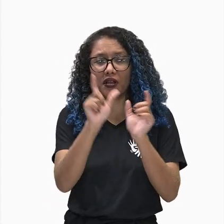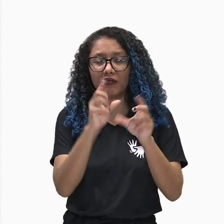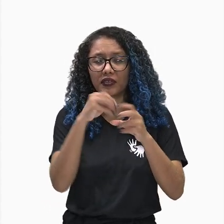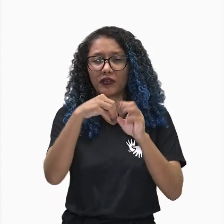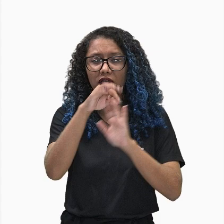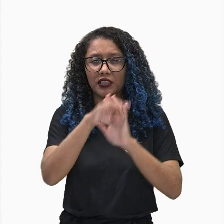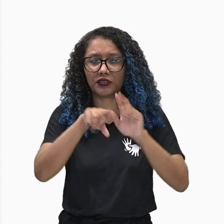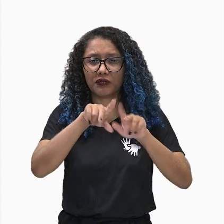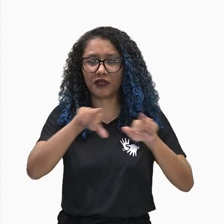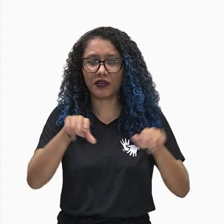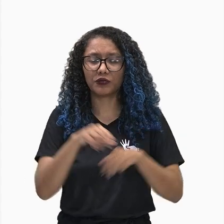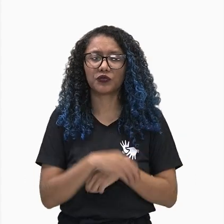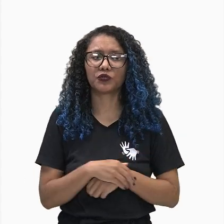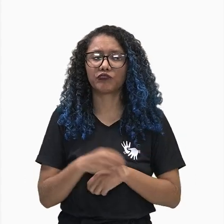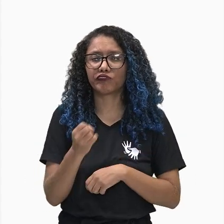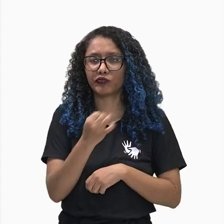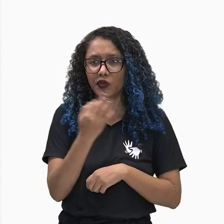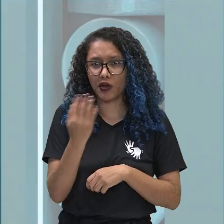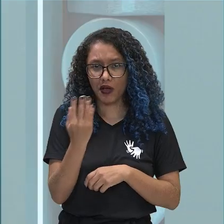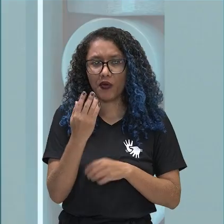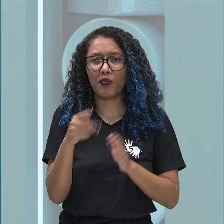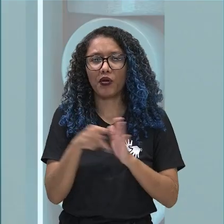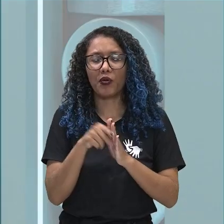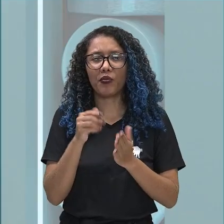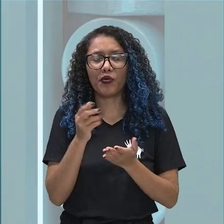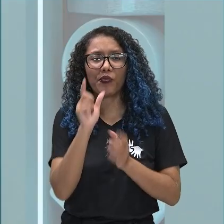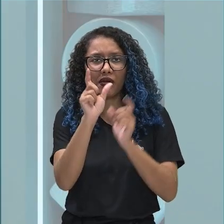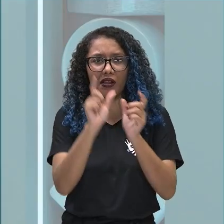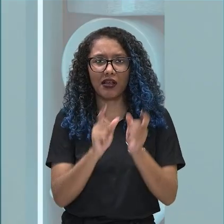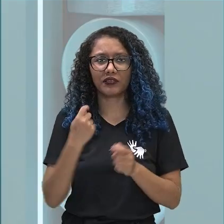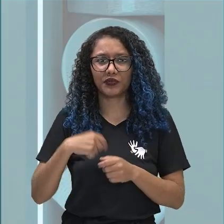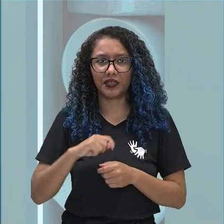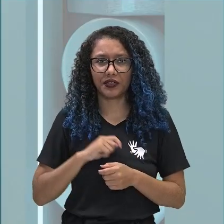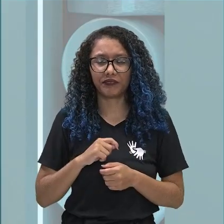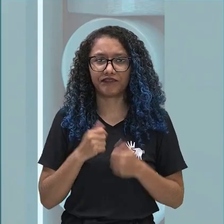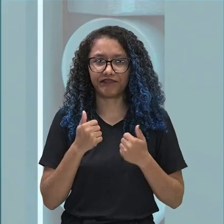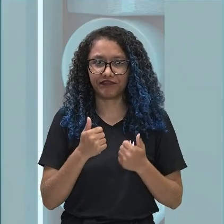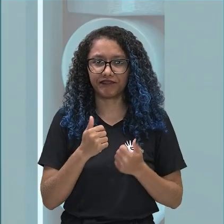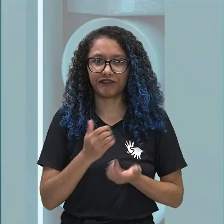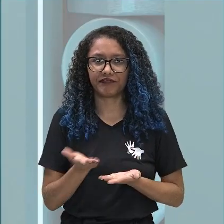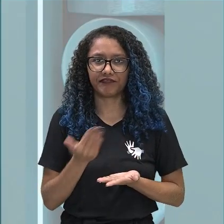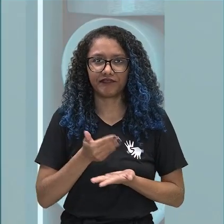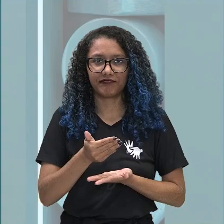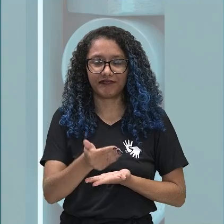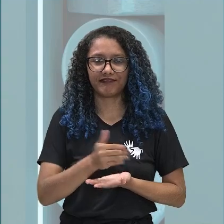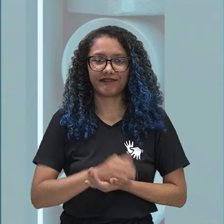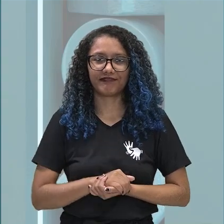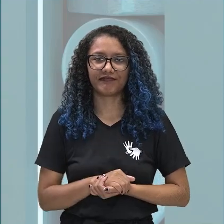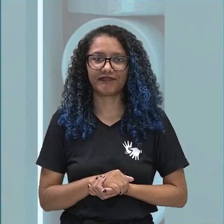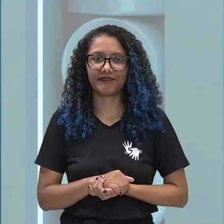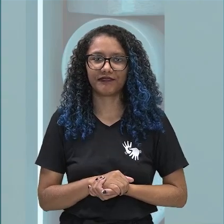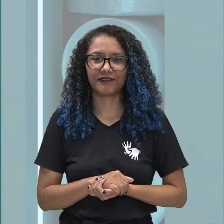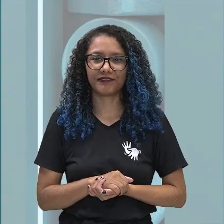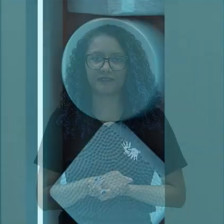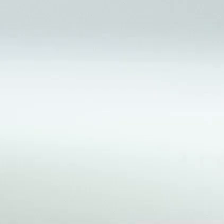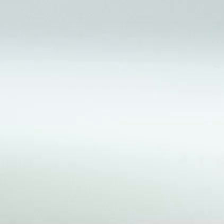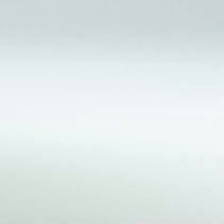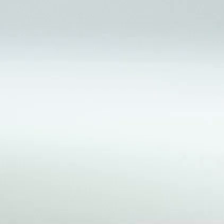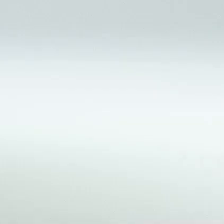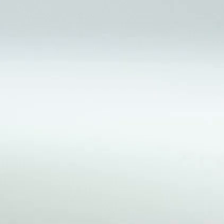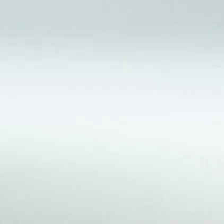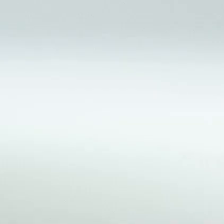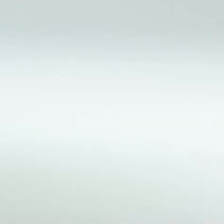plural das palavras em espanhol. ¿Listos para empezar? Entonces, vamos allá.